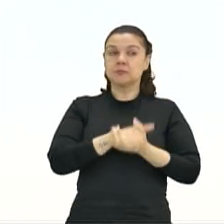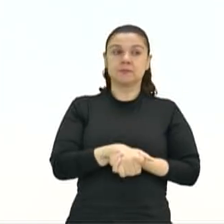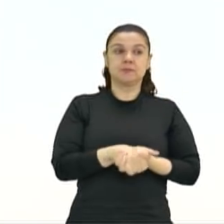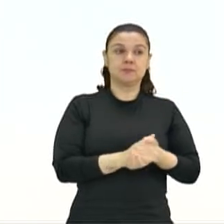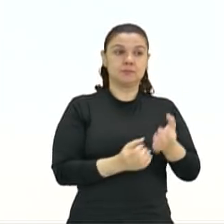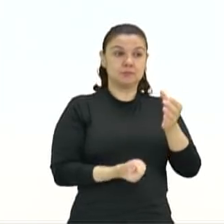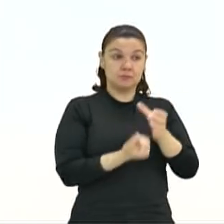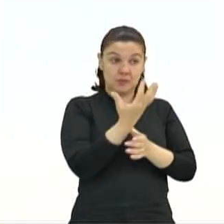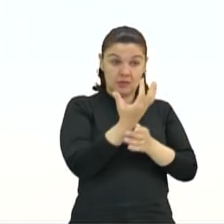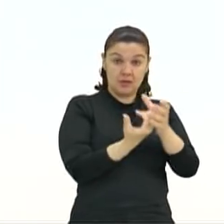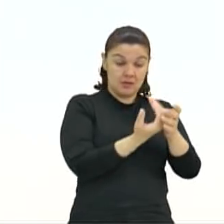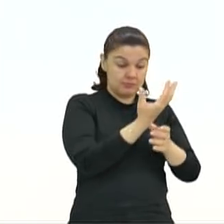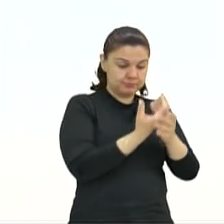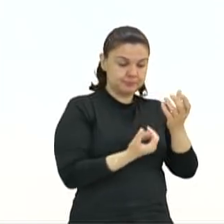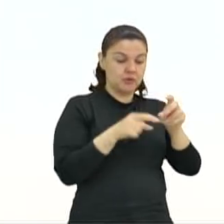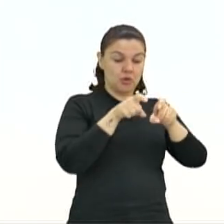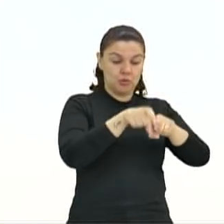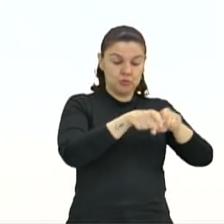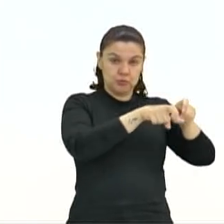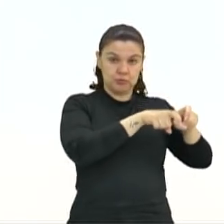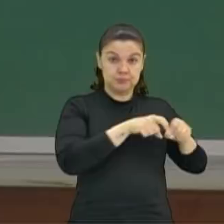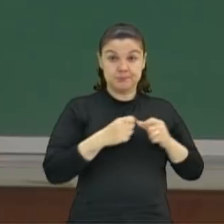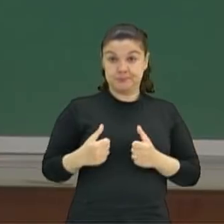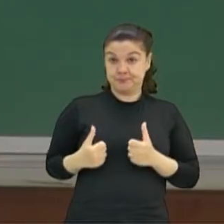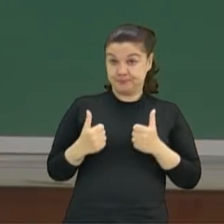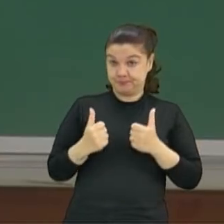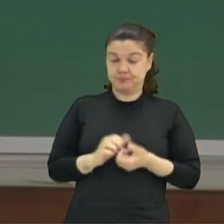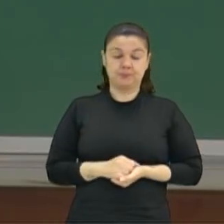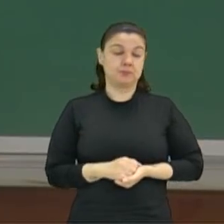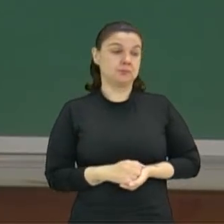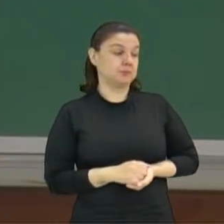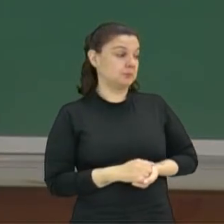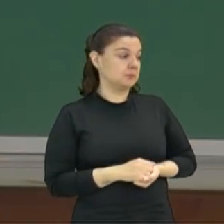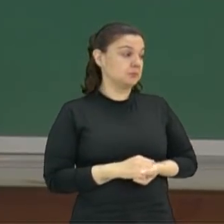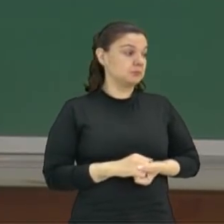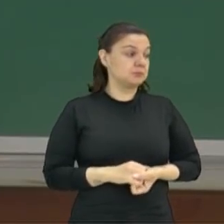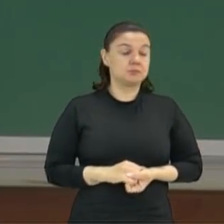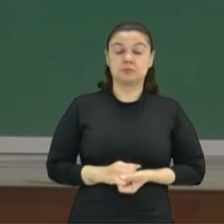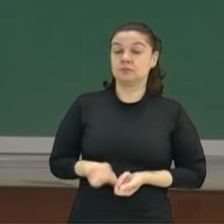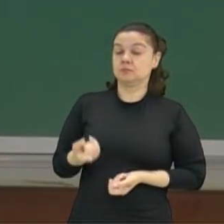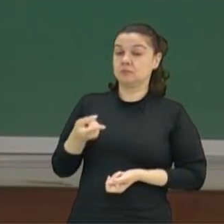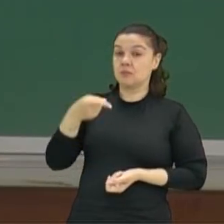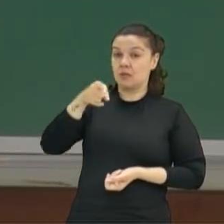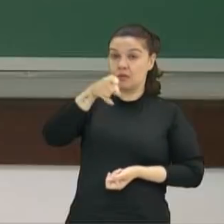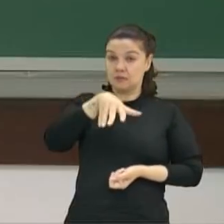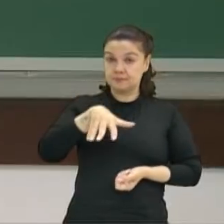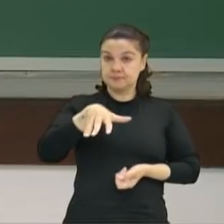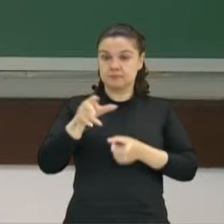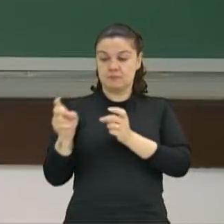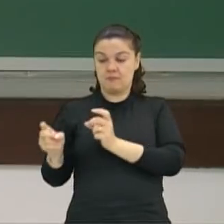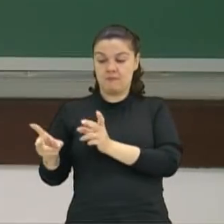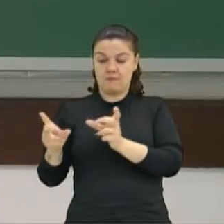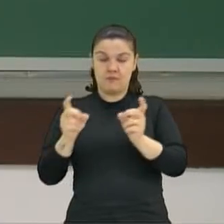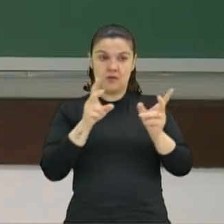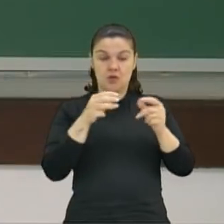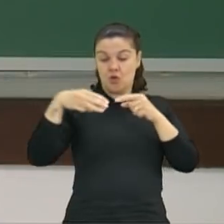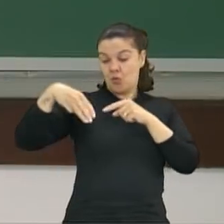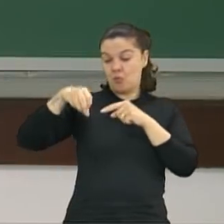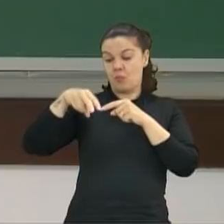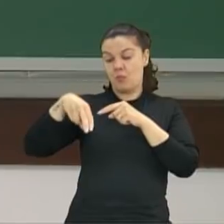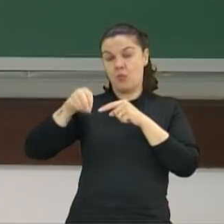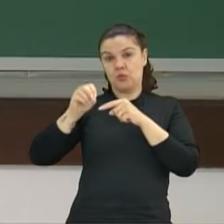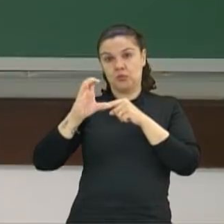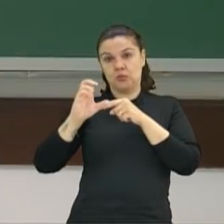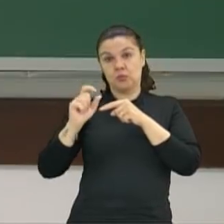falando? Produção agrícola nesse caso, tá? Então, na comercial,